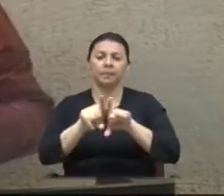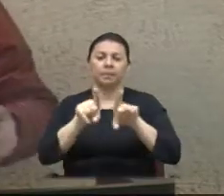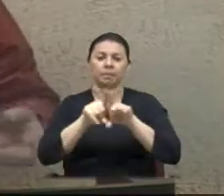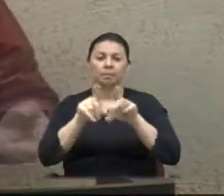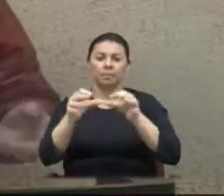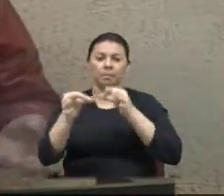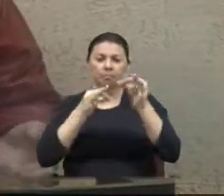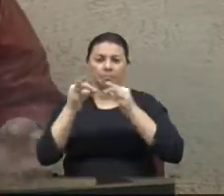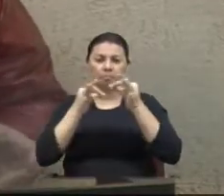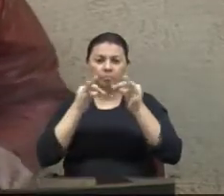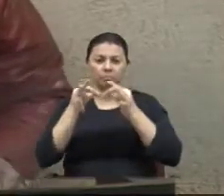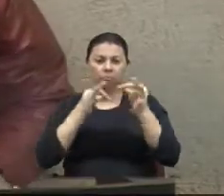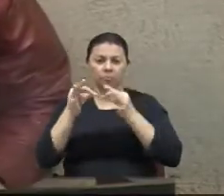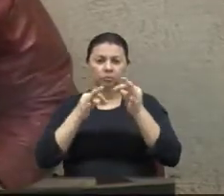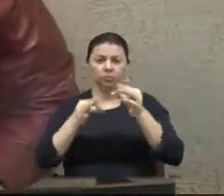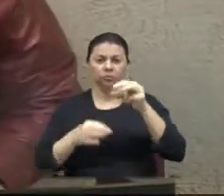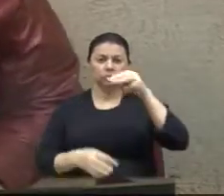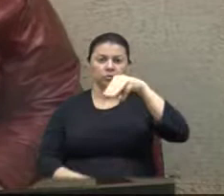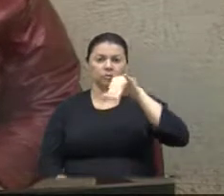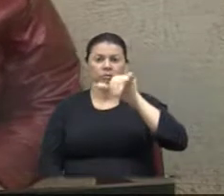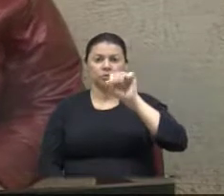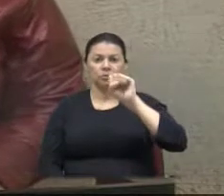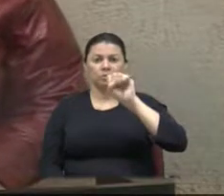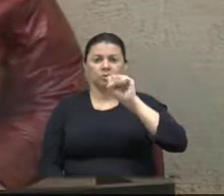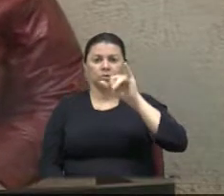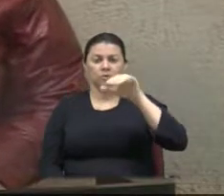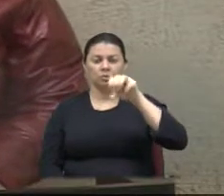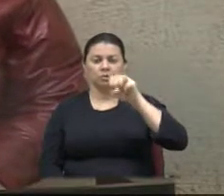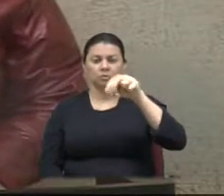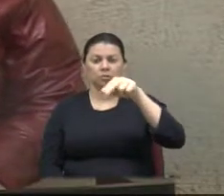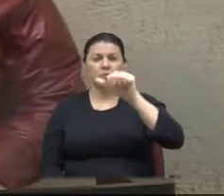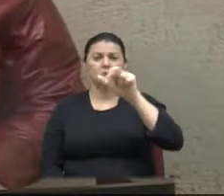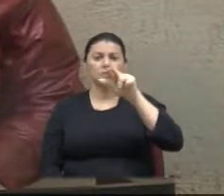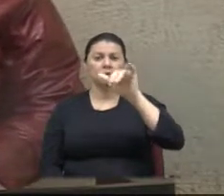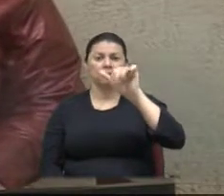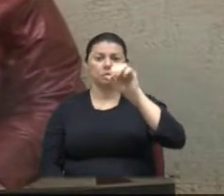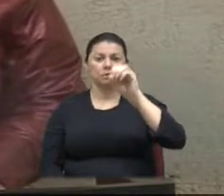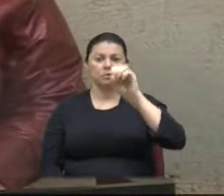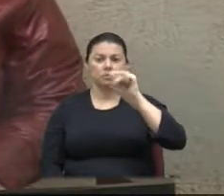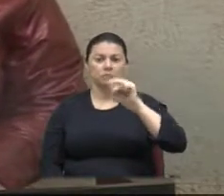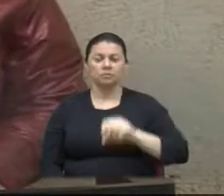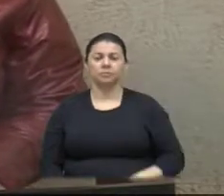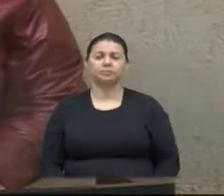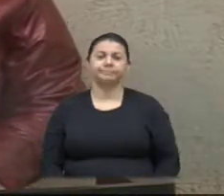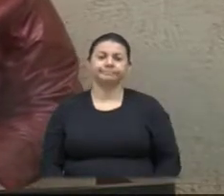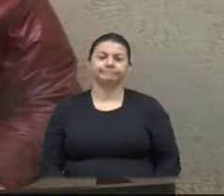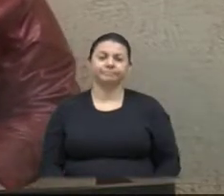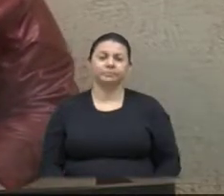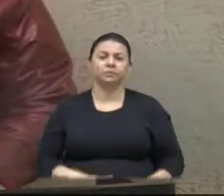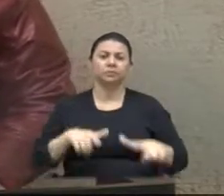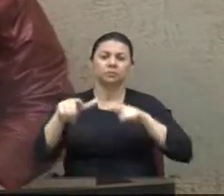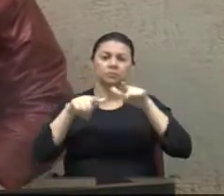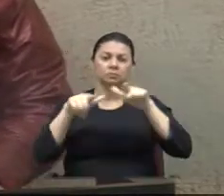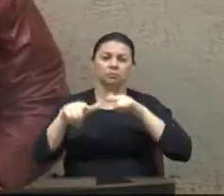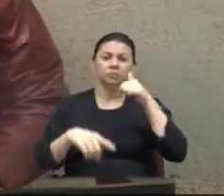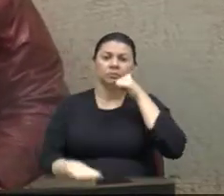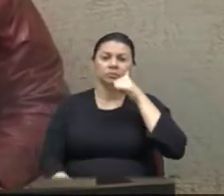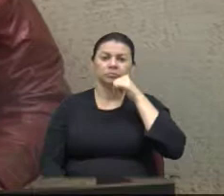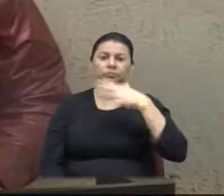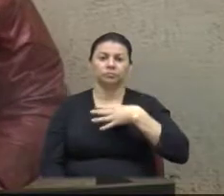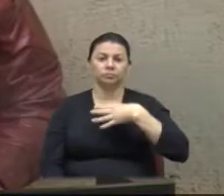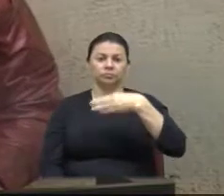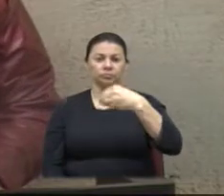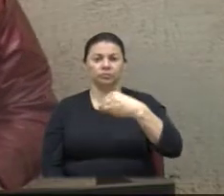inclusive gostaria de citar o trabalho que é feito hoje pela filha do jacó está conosco a fabiana moreira